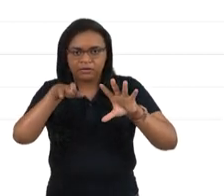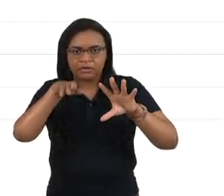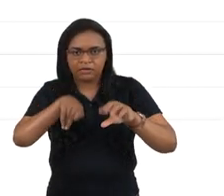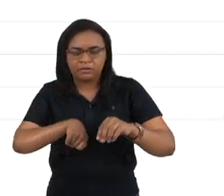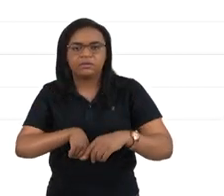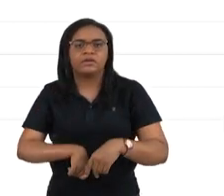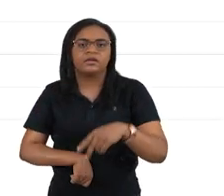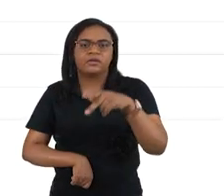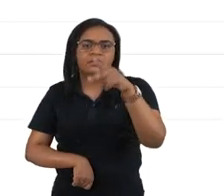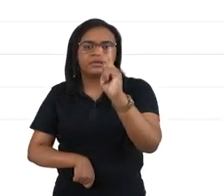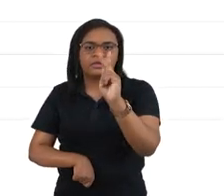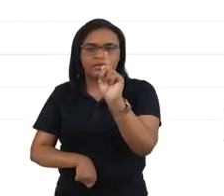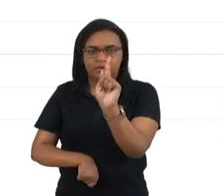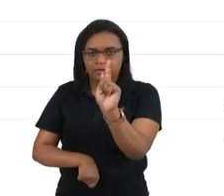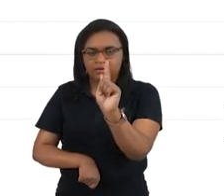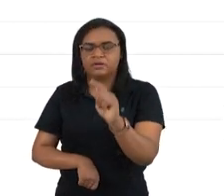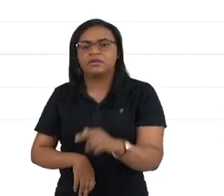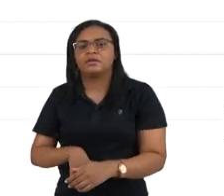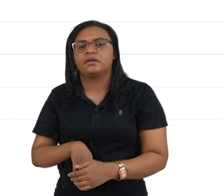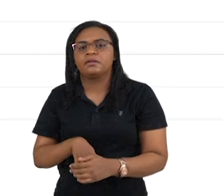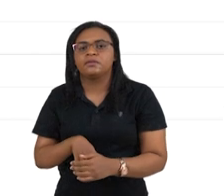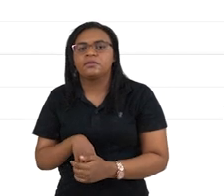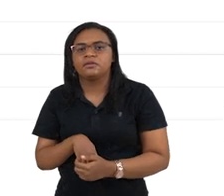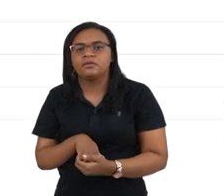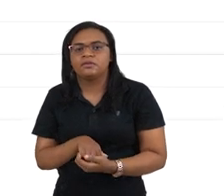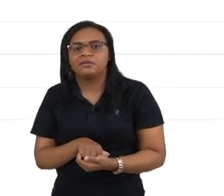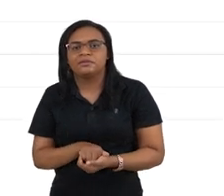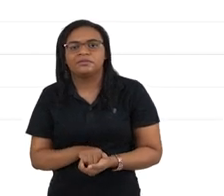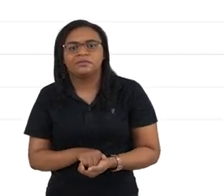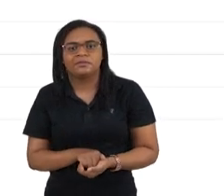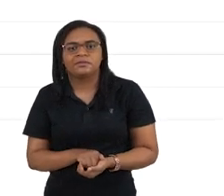em quilos, tá?